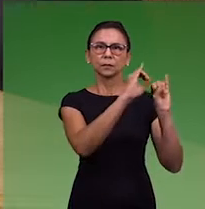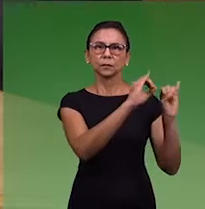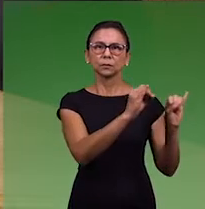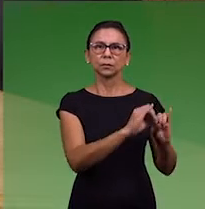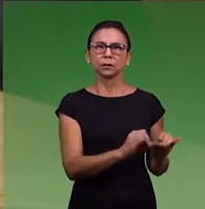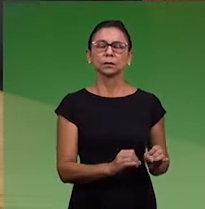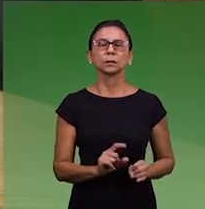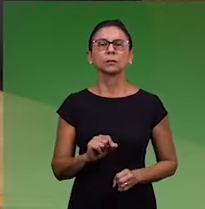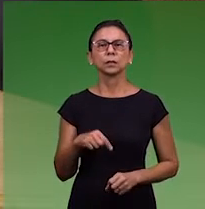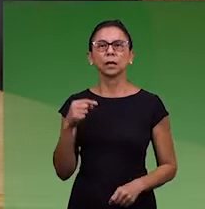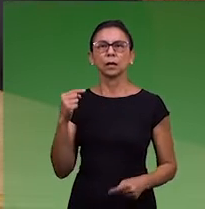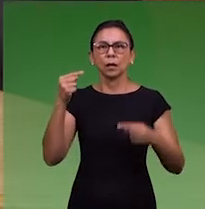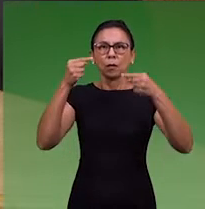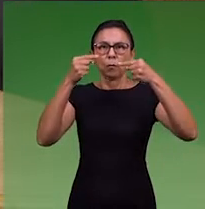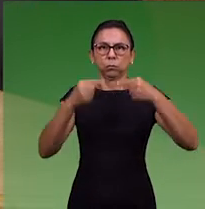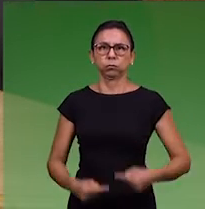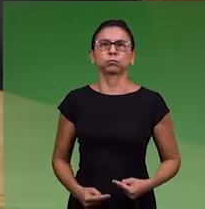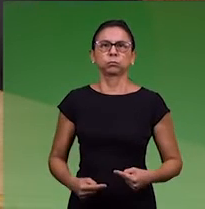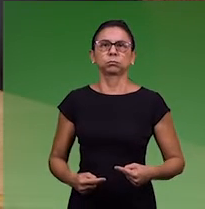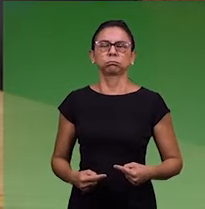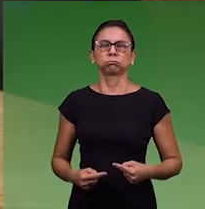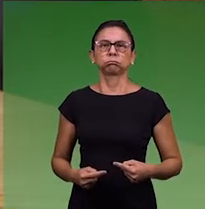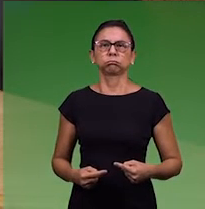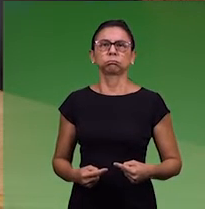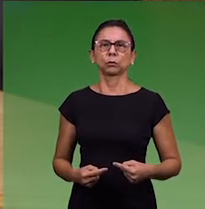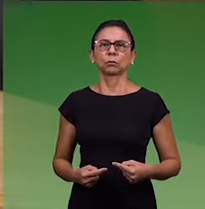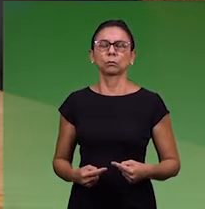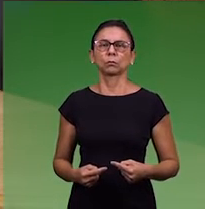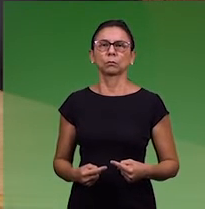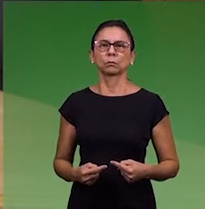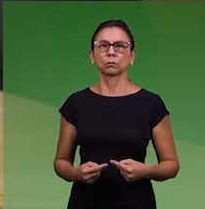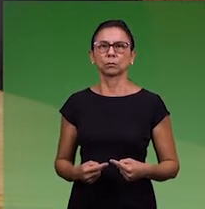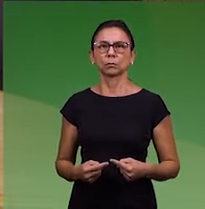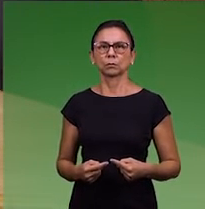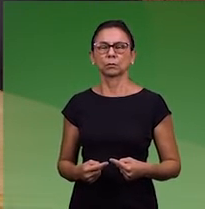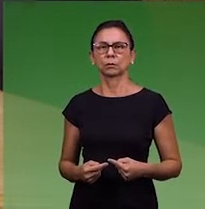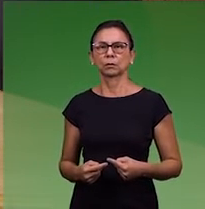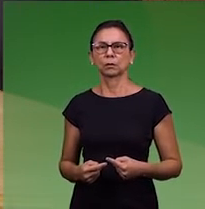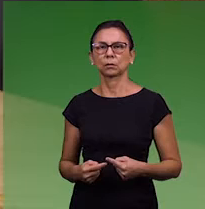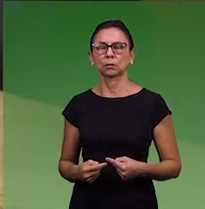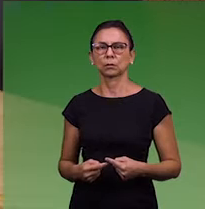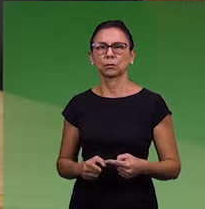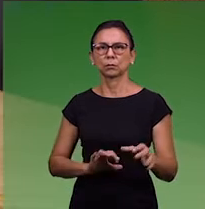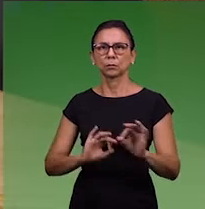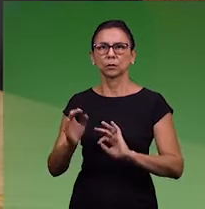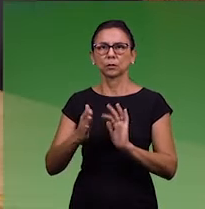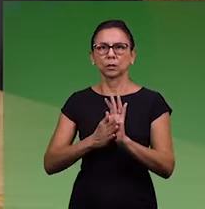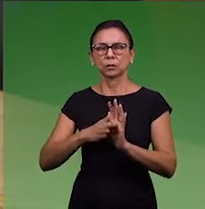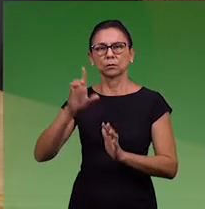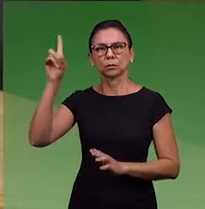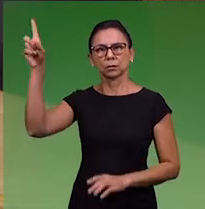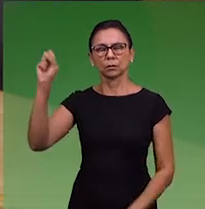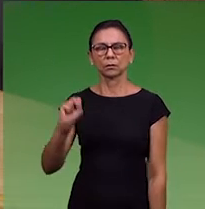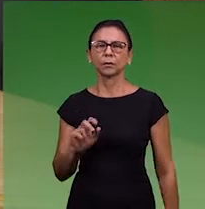é uma oposição, é uma maneira de se colocar contra aquilo que define o projeto de Deus. Muito bem,